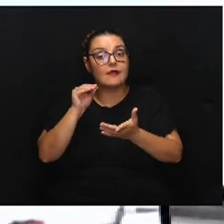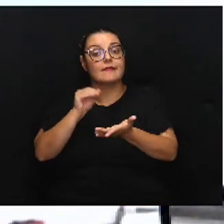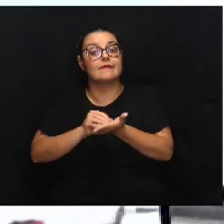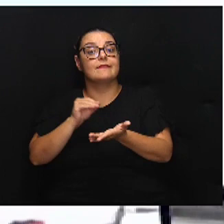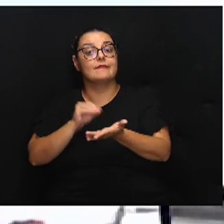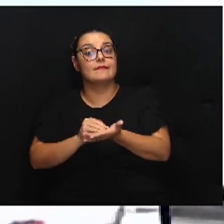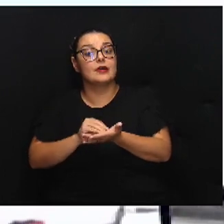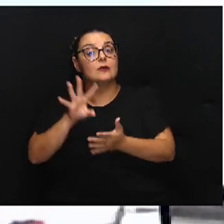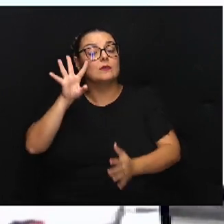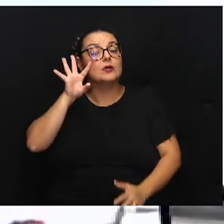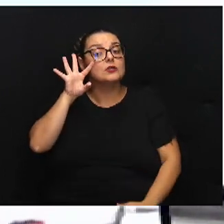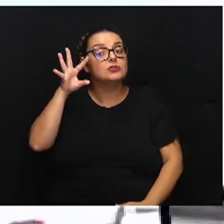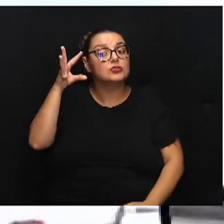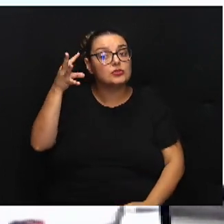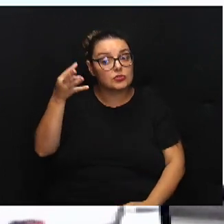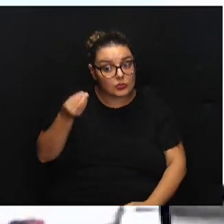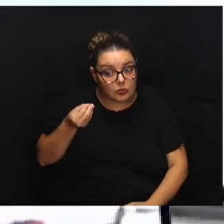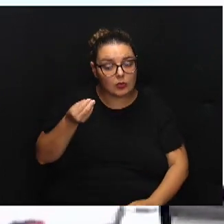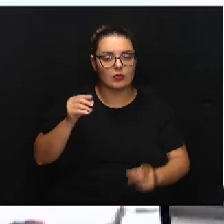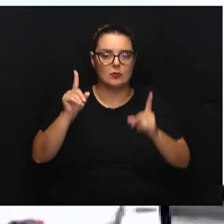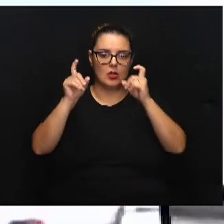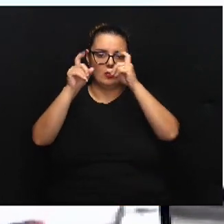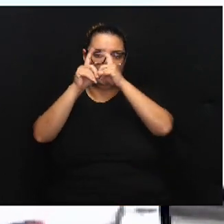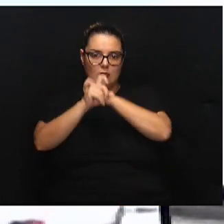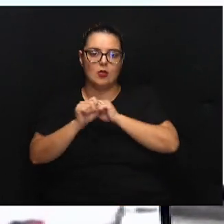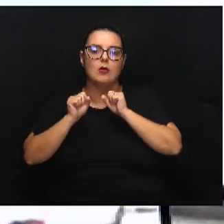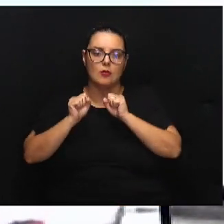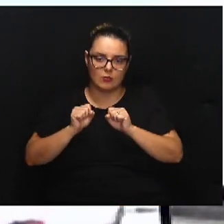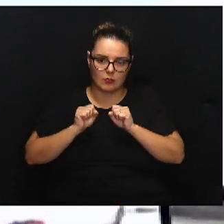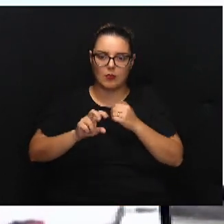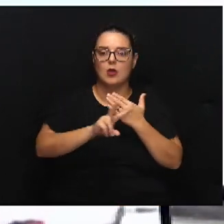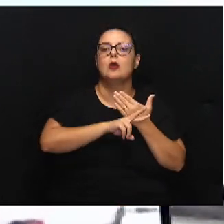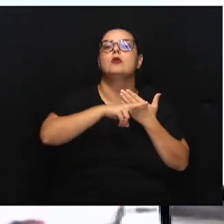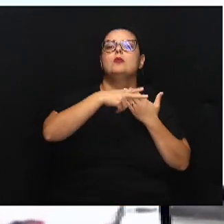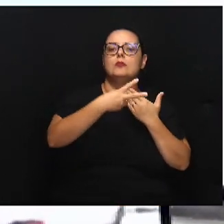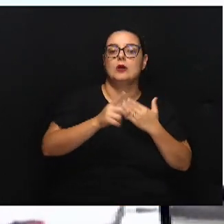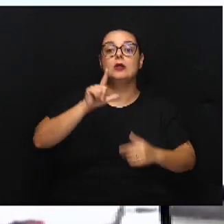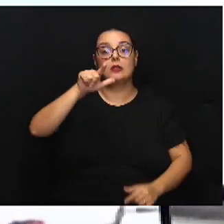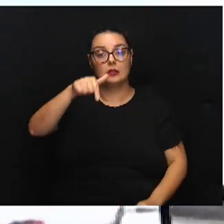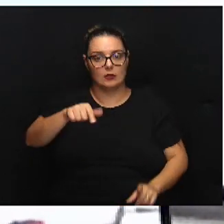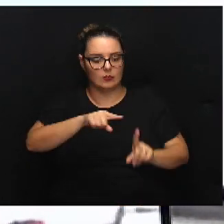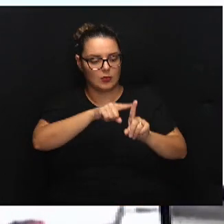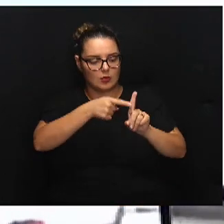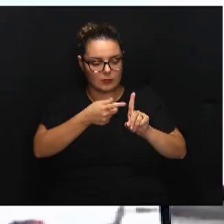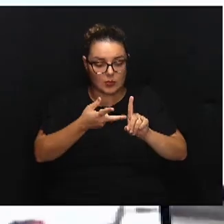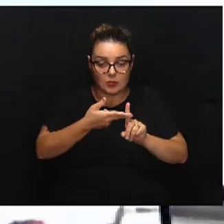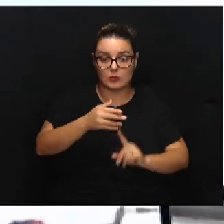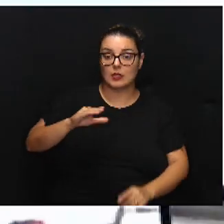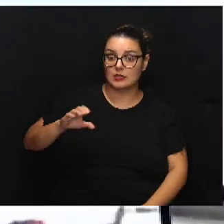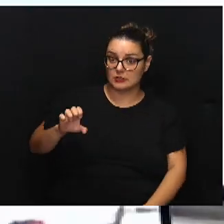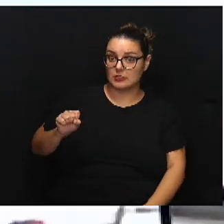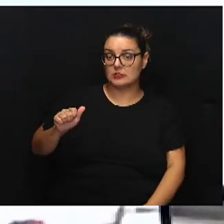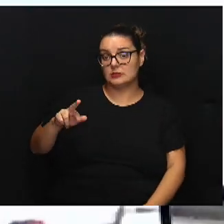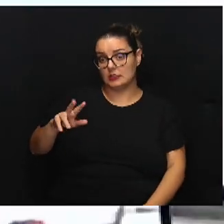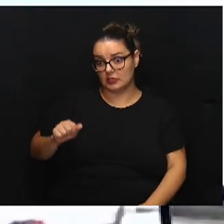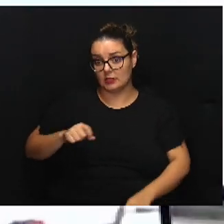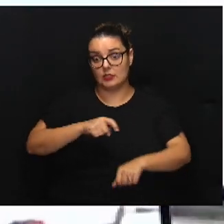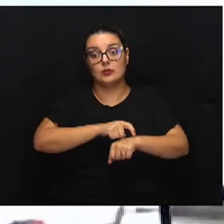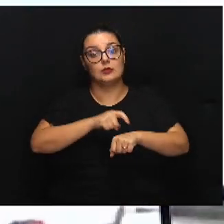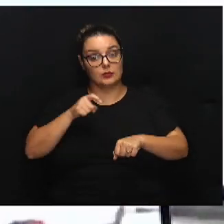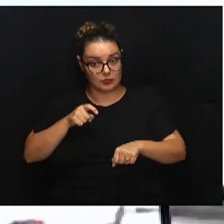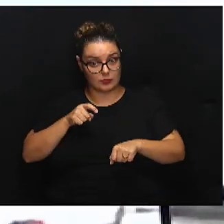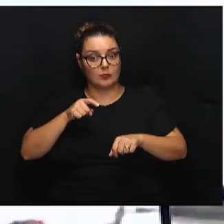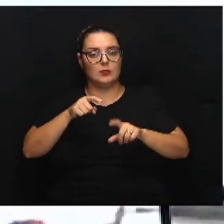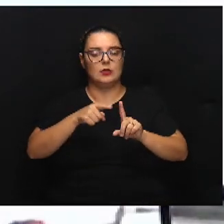se compreender as dificuldades que podem vir após a realização de uma cesárea e durante esta